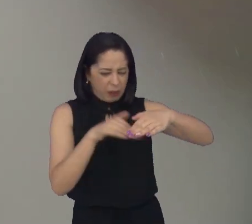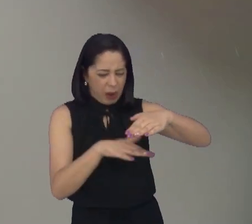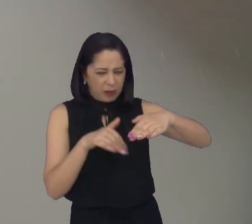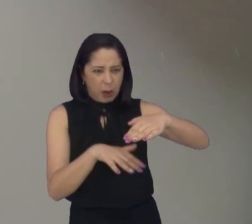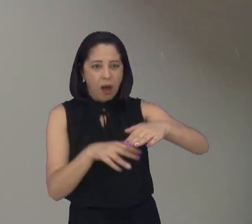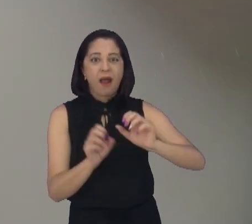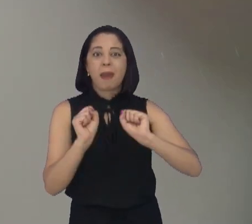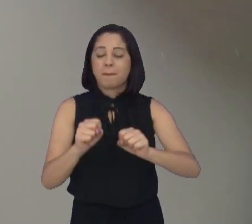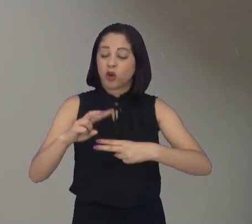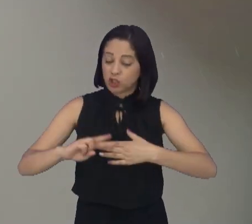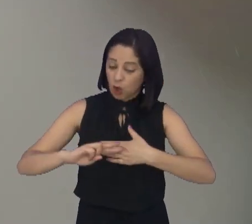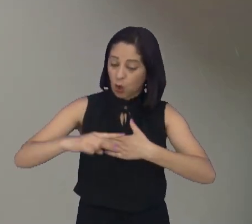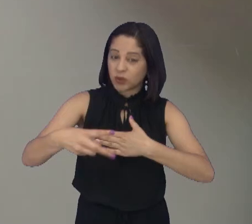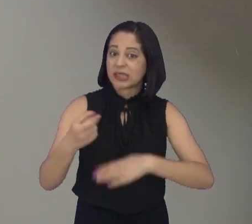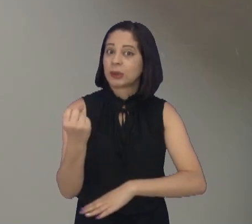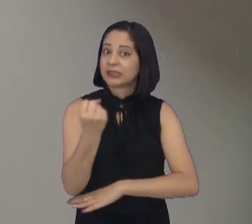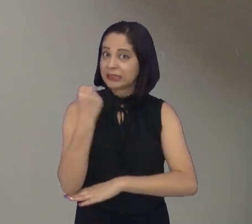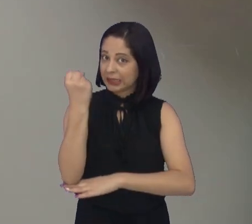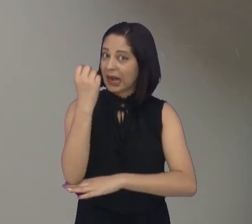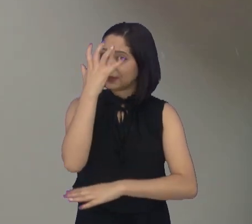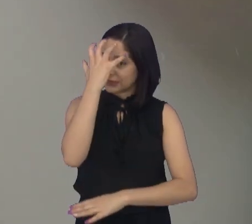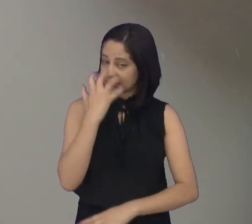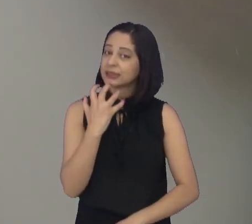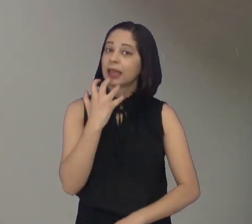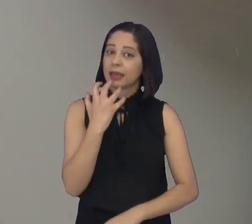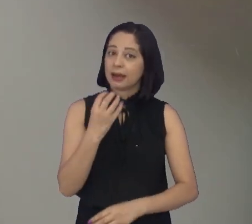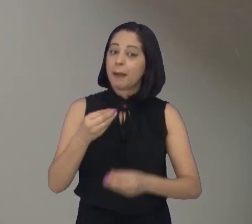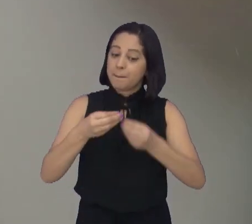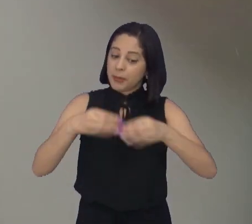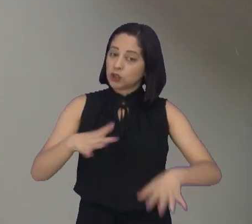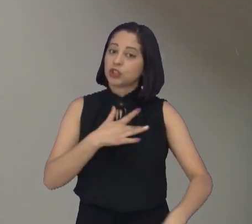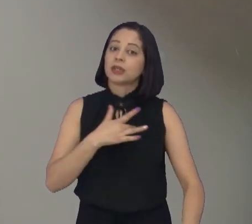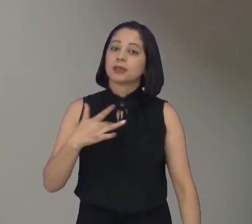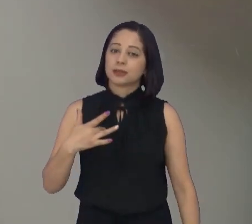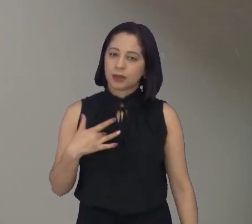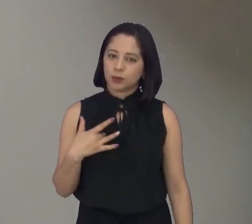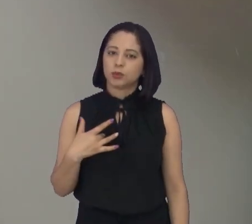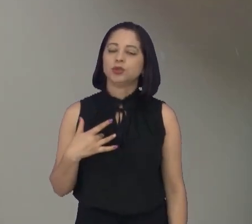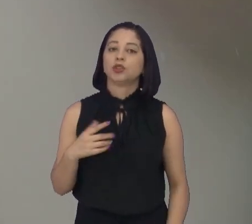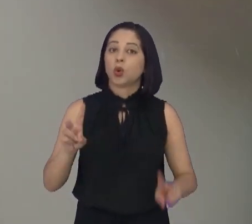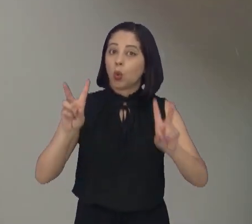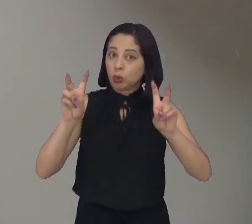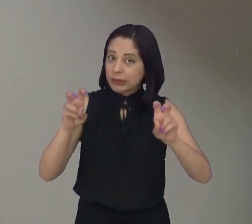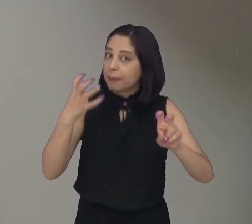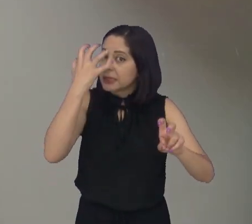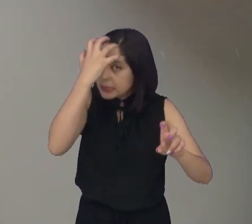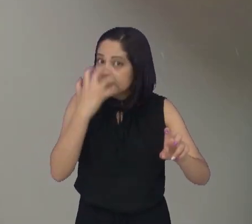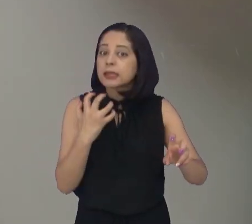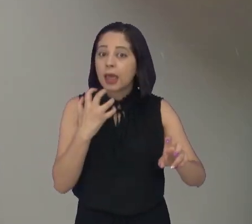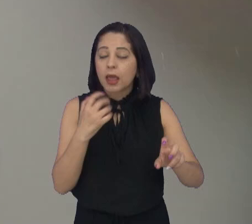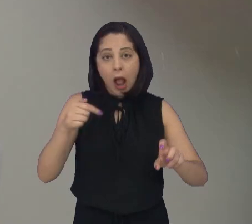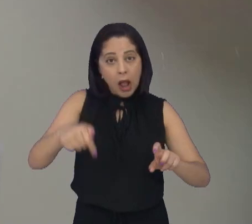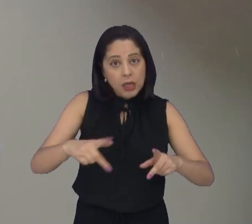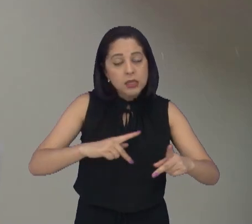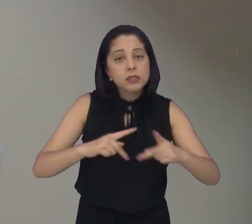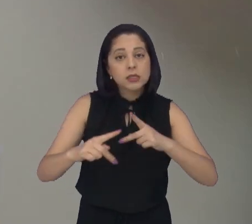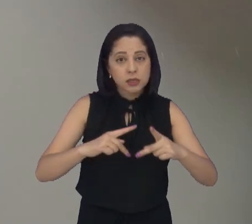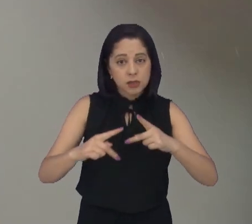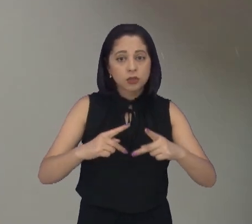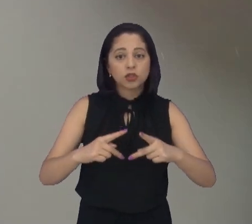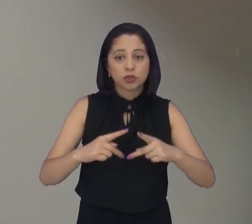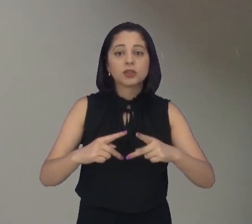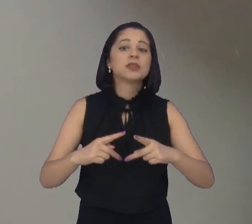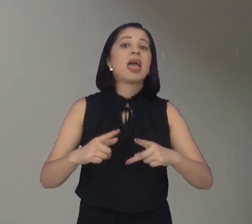sérias consequências, inclusive para a nossa saúde. O assunto é tão sério que aqui em São José dos